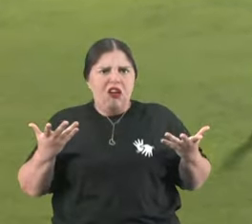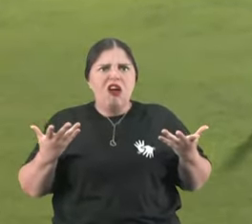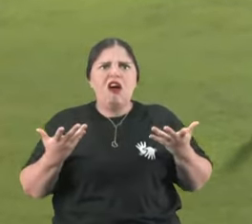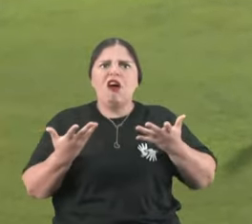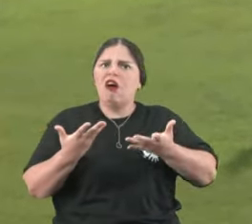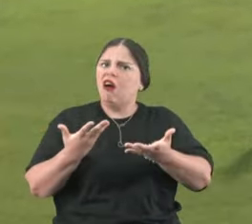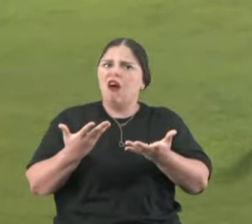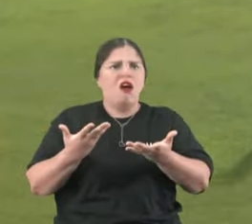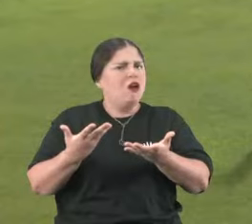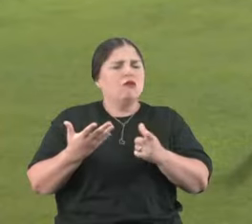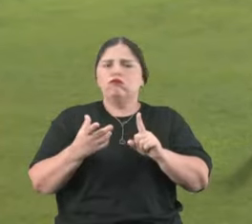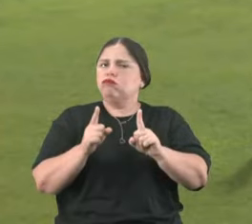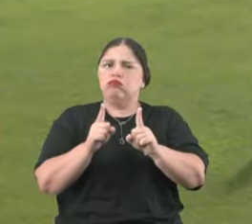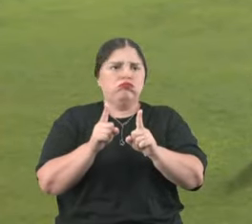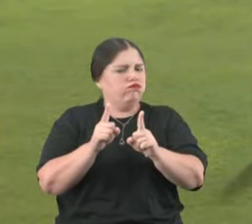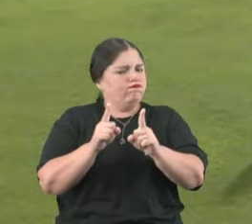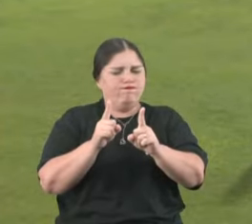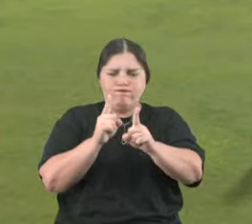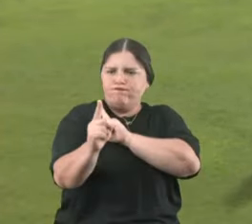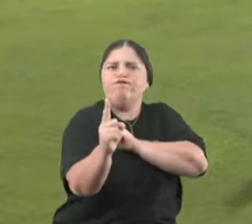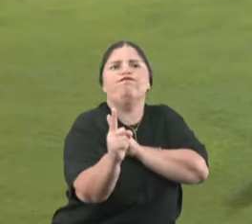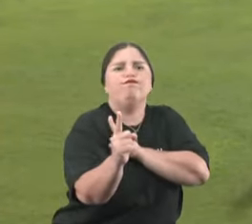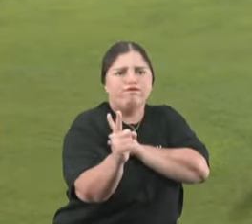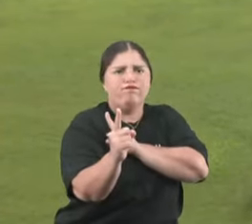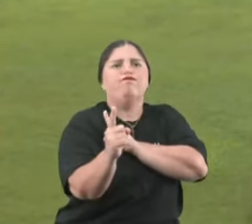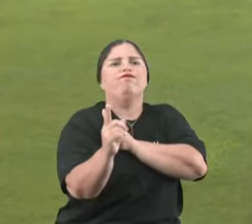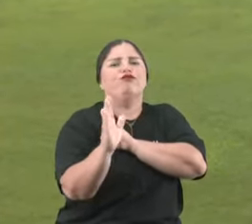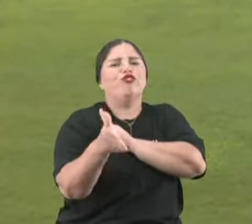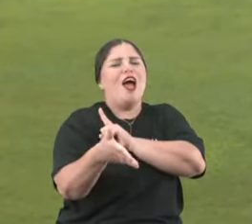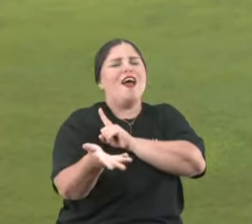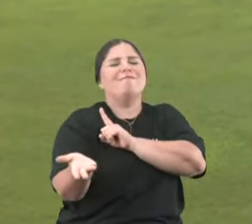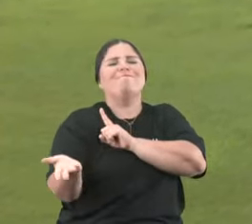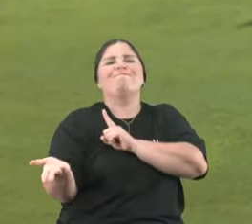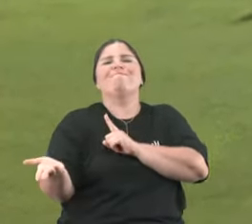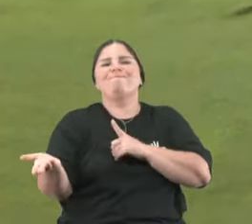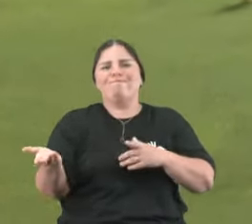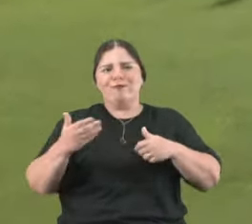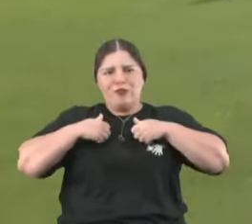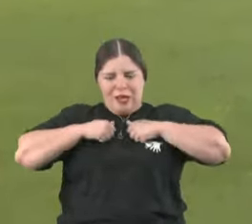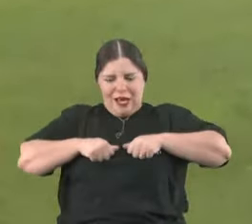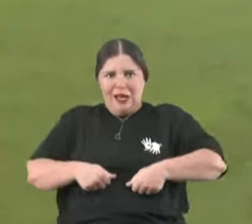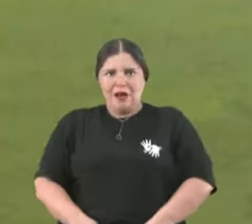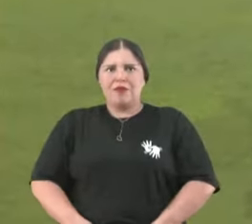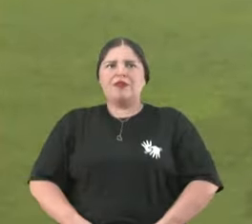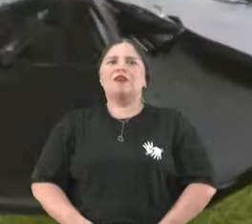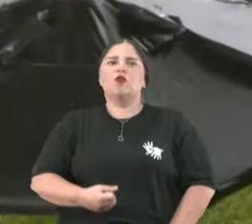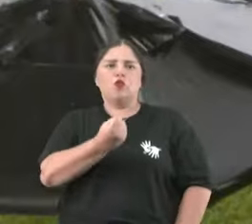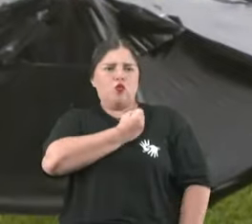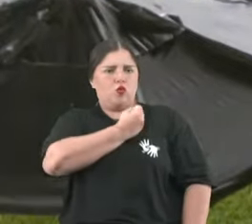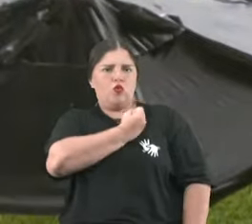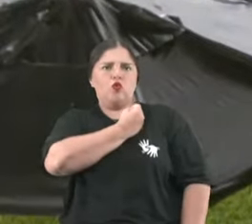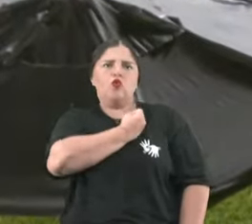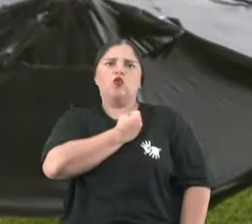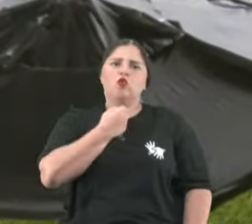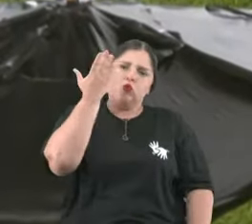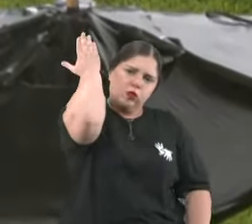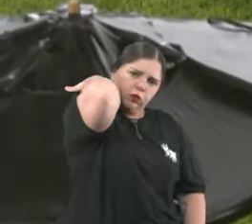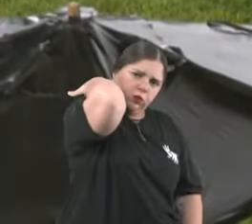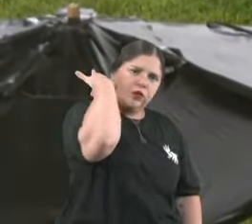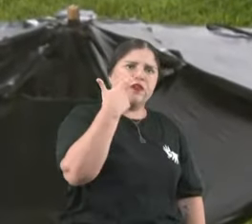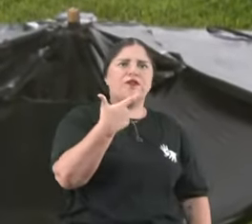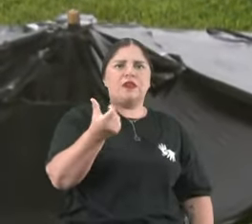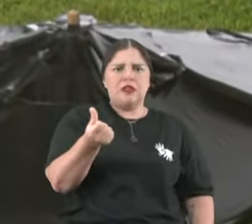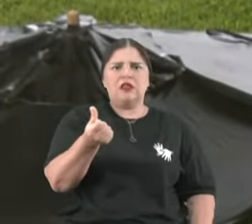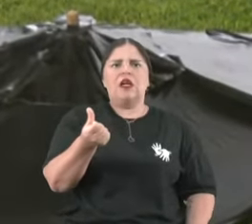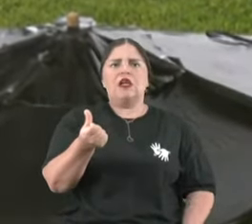sair. Então, o Gustavo Henrique tá aqui na beira do campo, camisa número 26. Tá falta de sorte, é arretada, Alberto. E entrando no